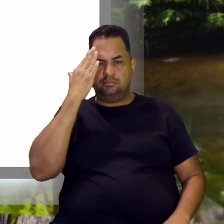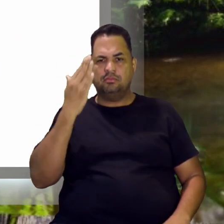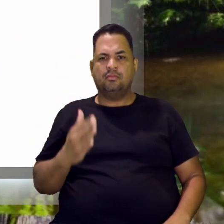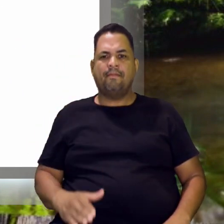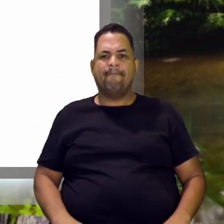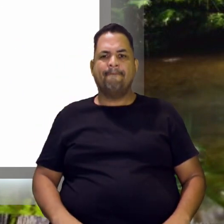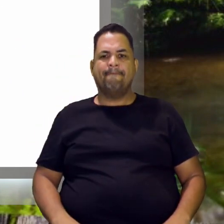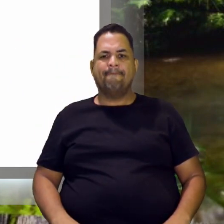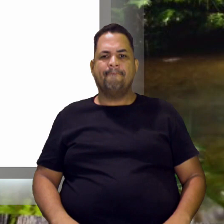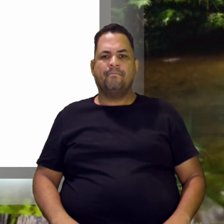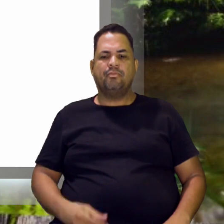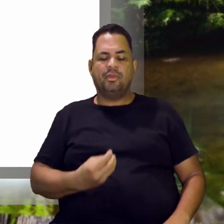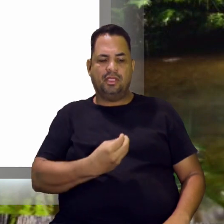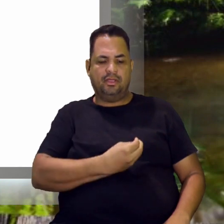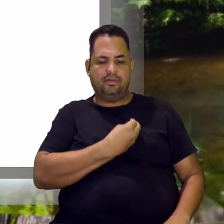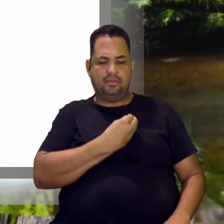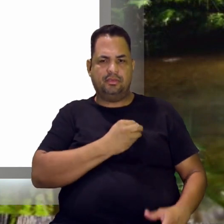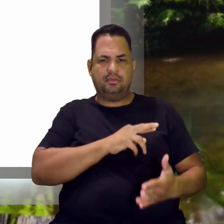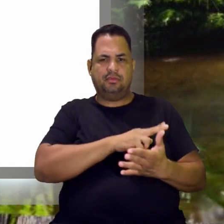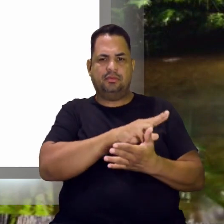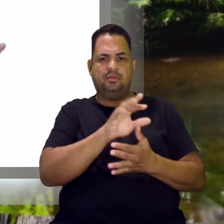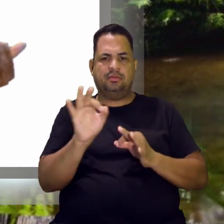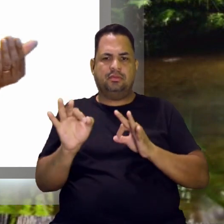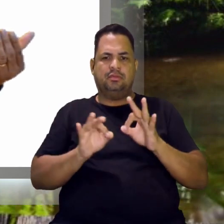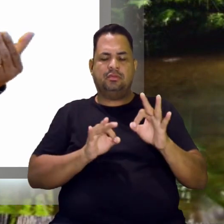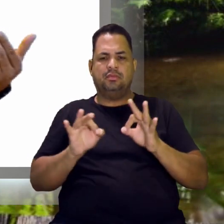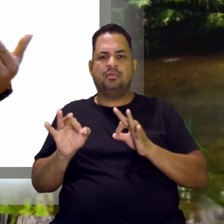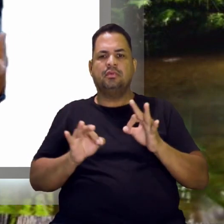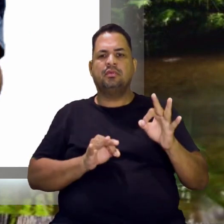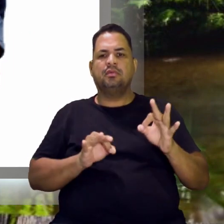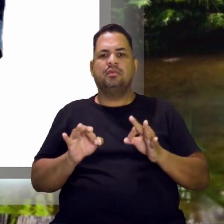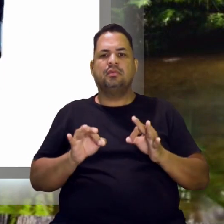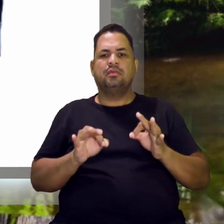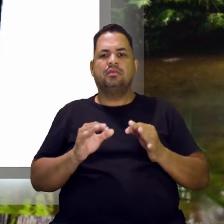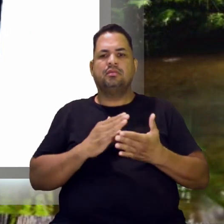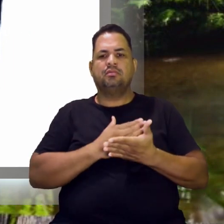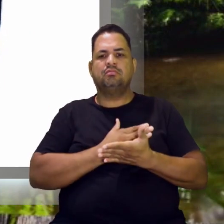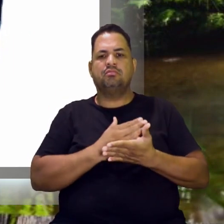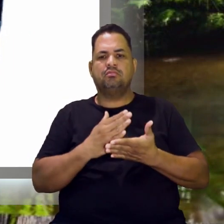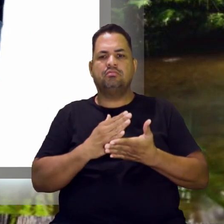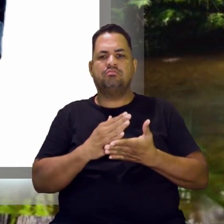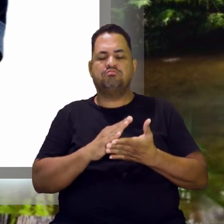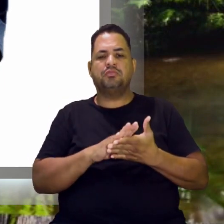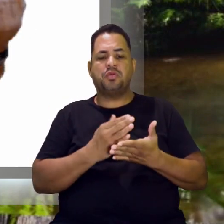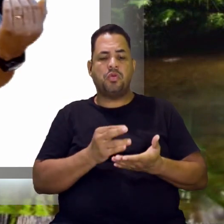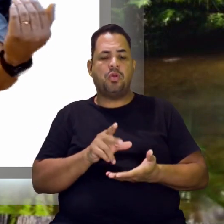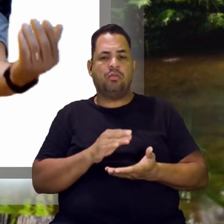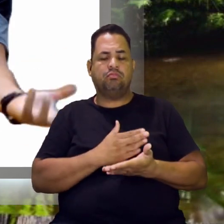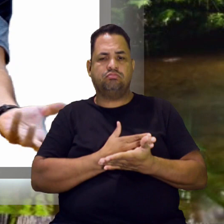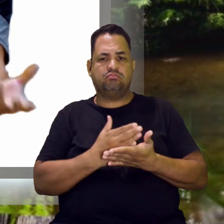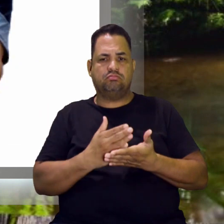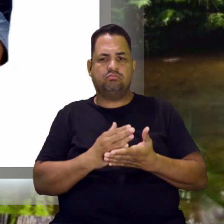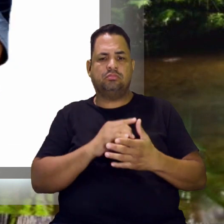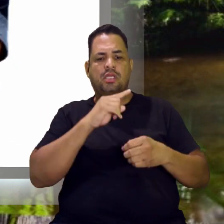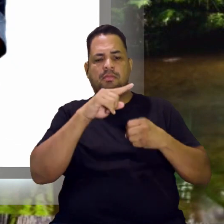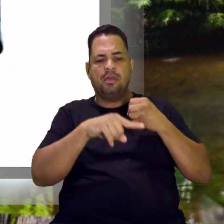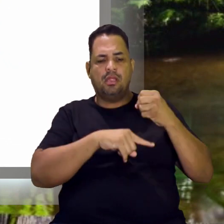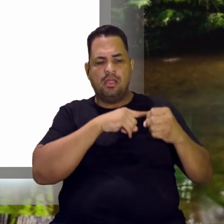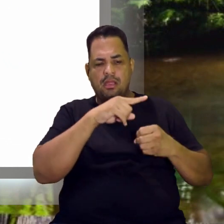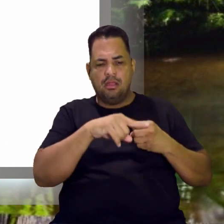que seres vivos são formados a partir do mesmo princípio. Lembra lá?